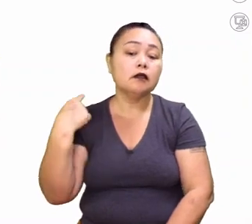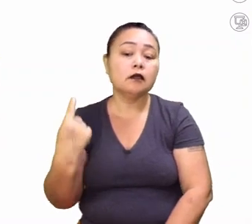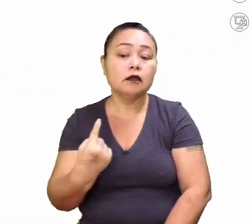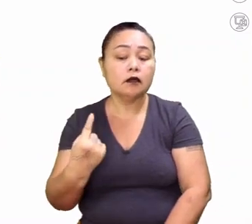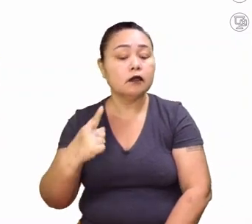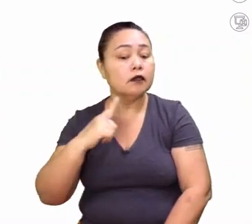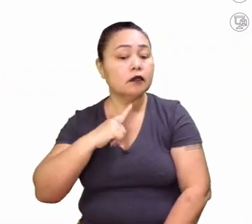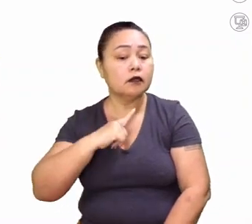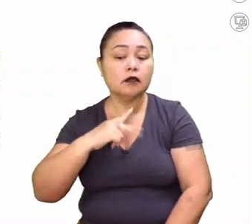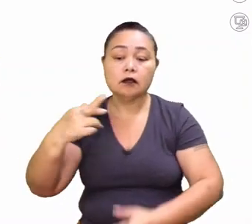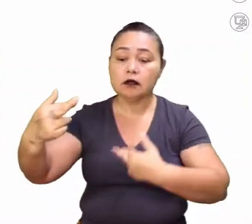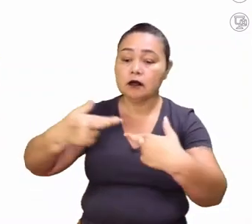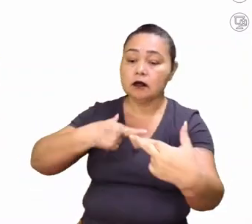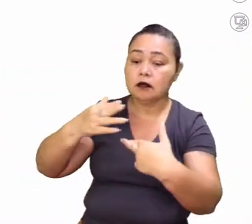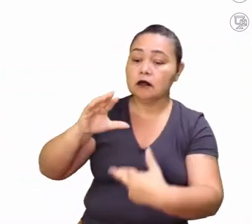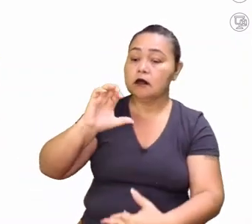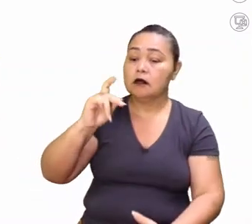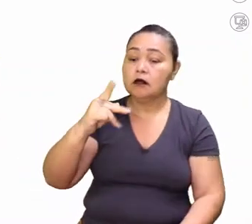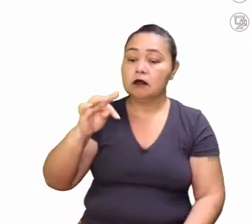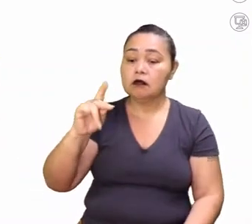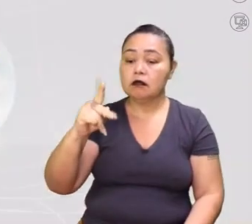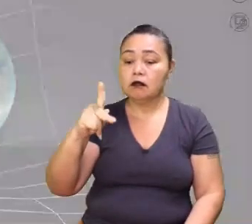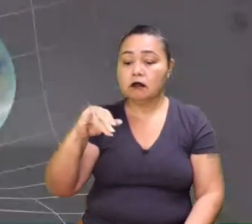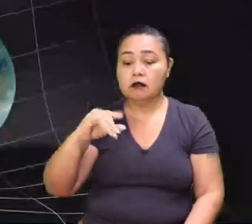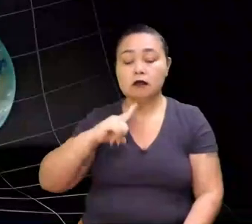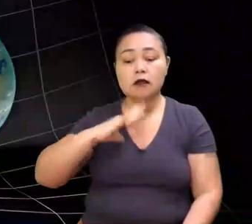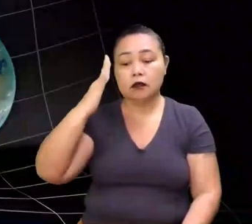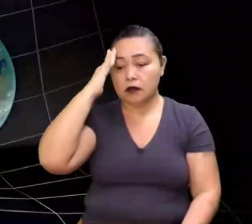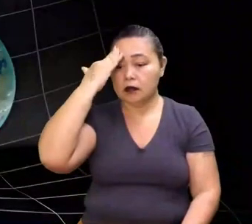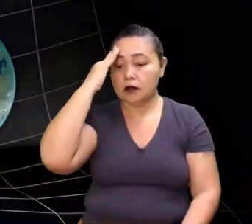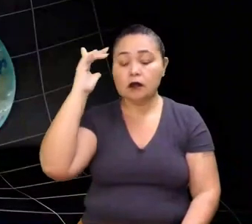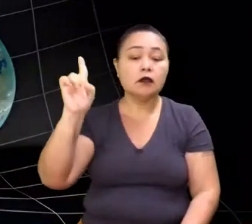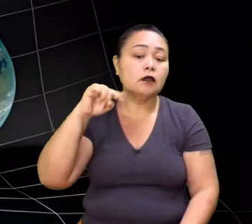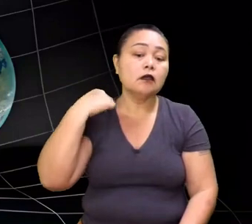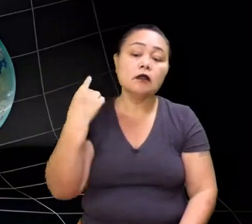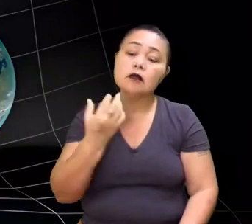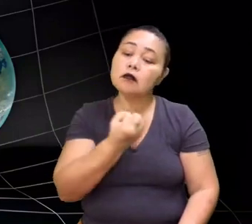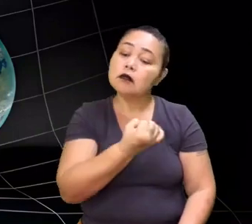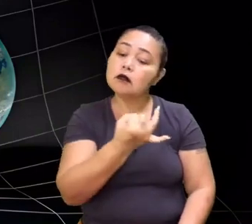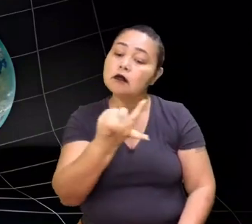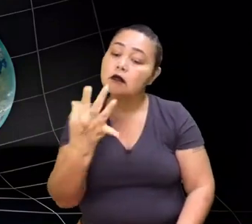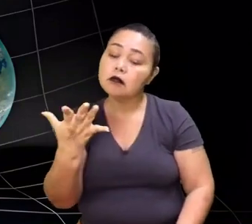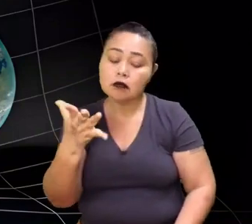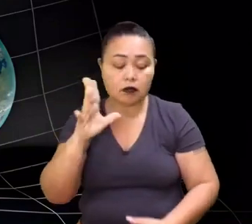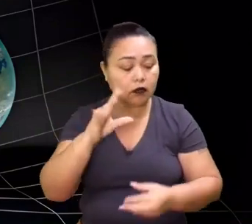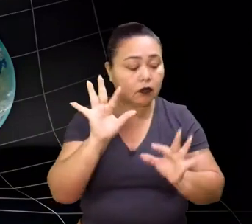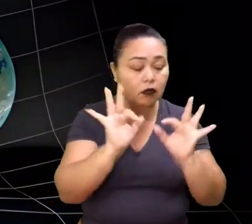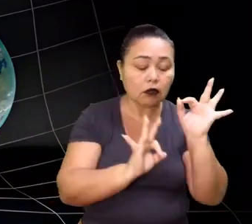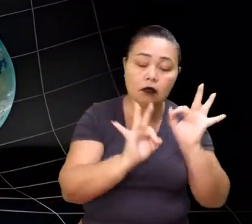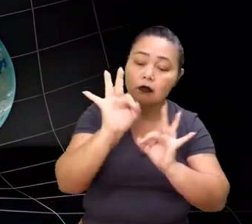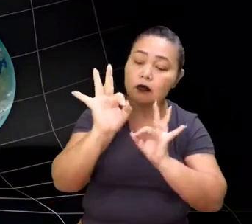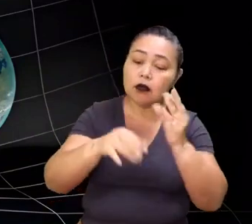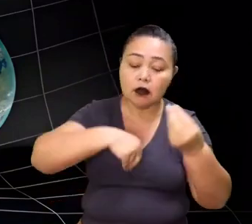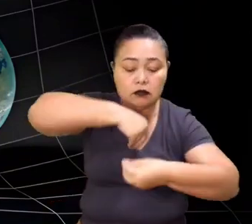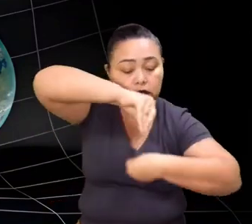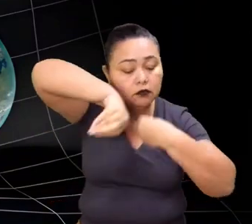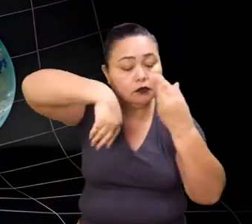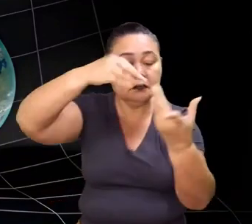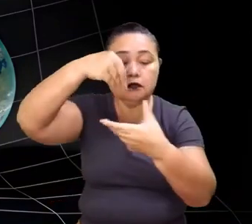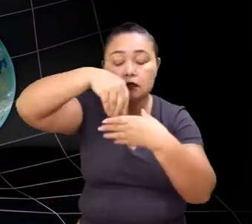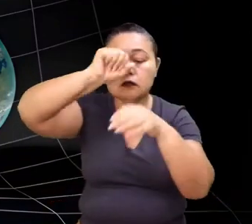vimos aí que essa relação da entropia é muito importante você entender que é a quantidade de desorganização que acontece com o sistema